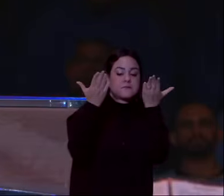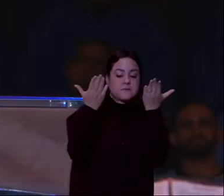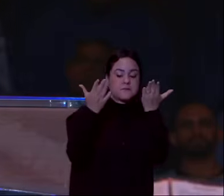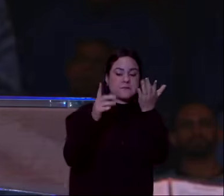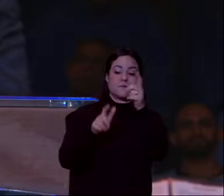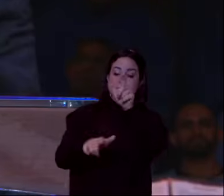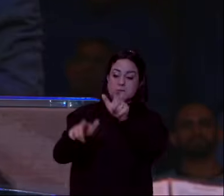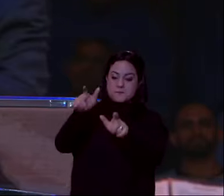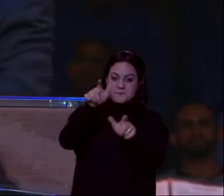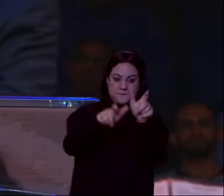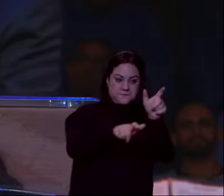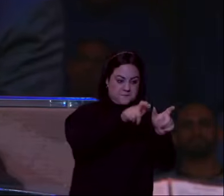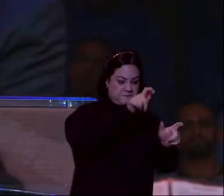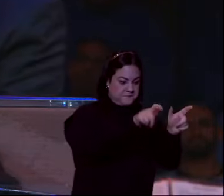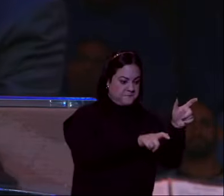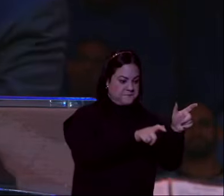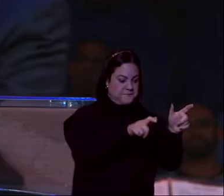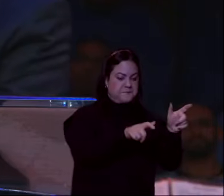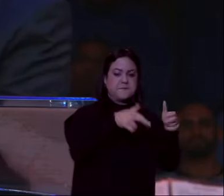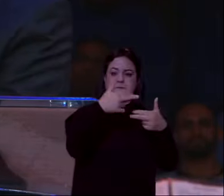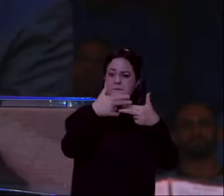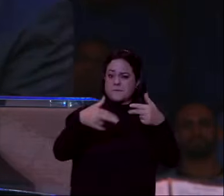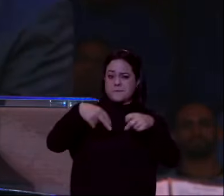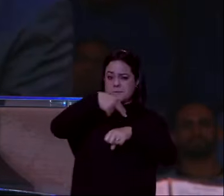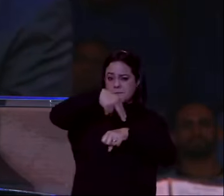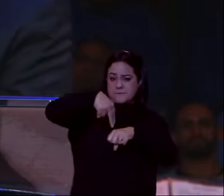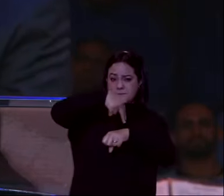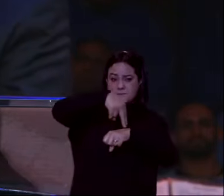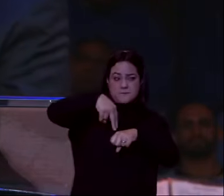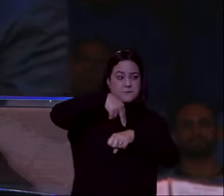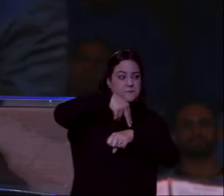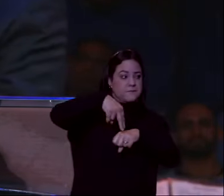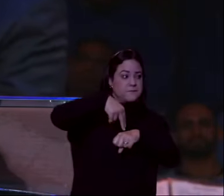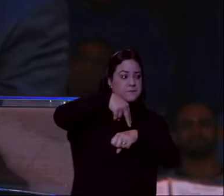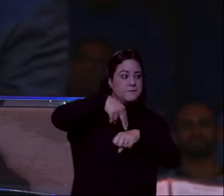As pessoas de várias partes diferentes do mundo